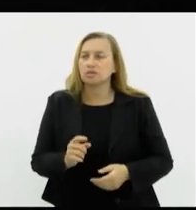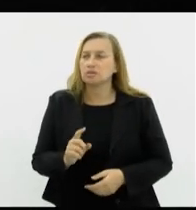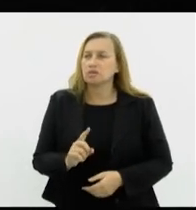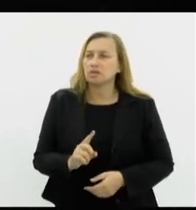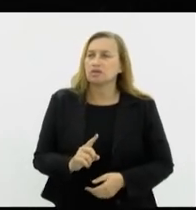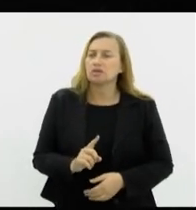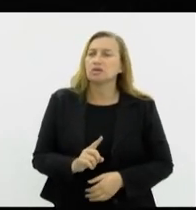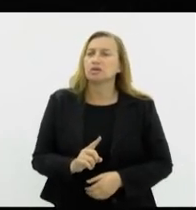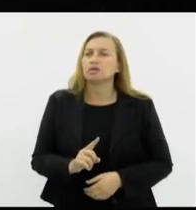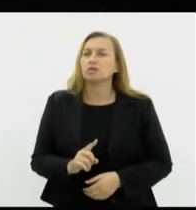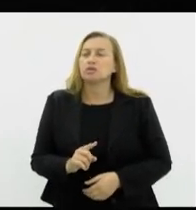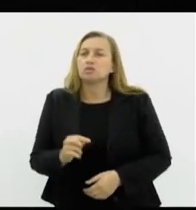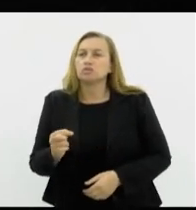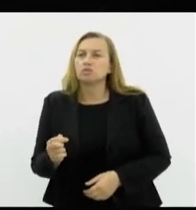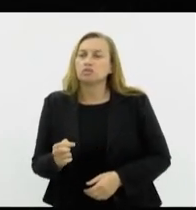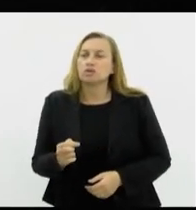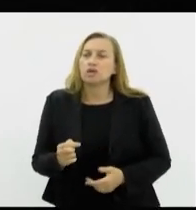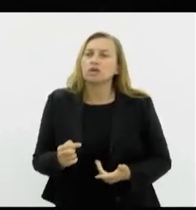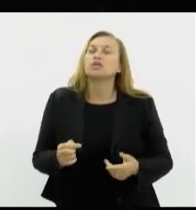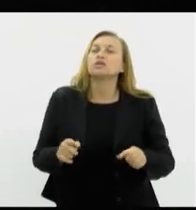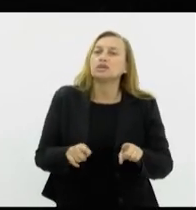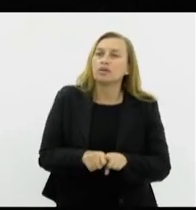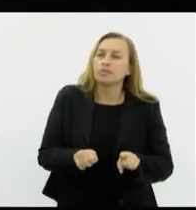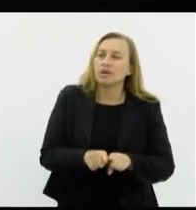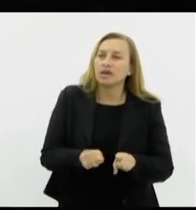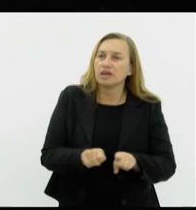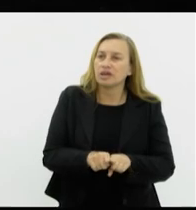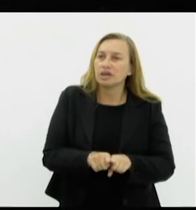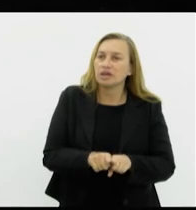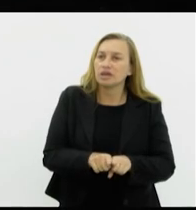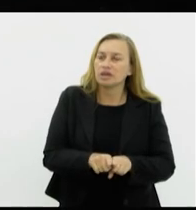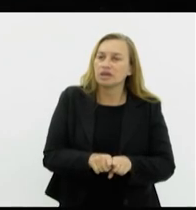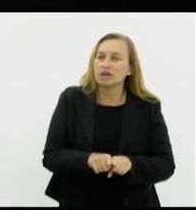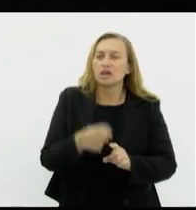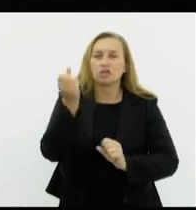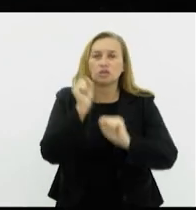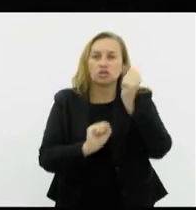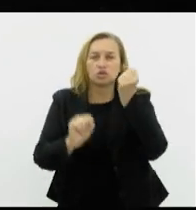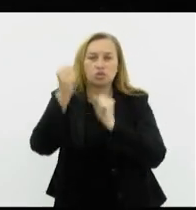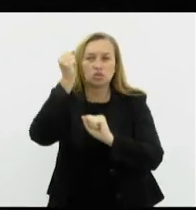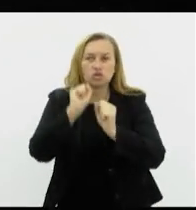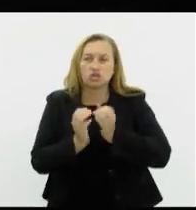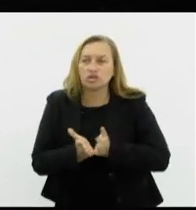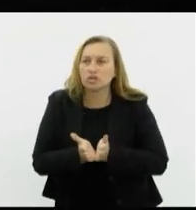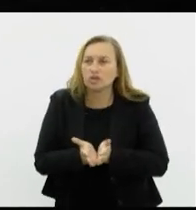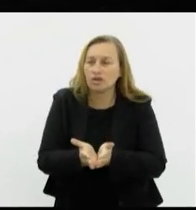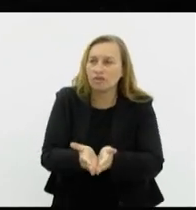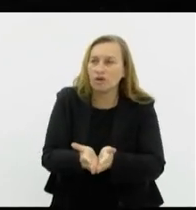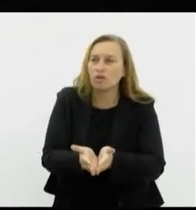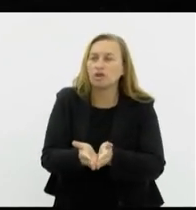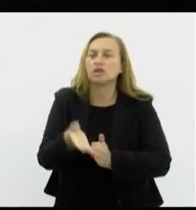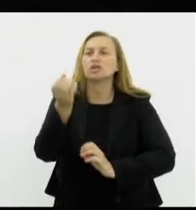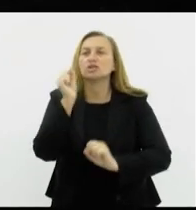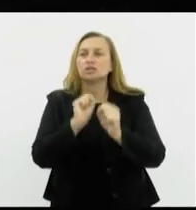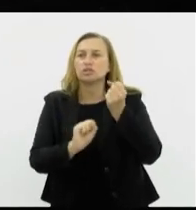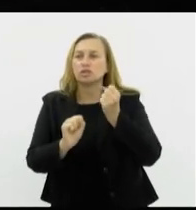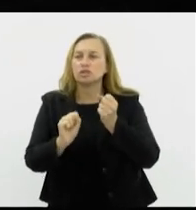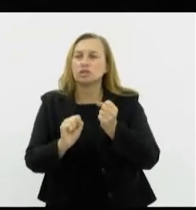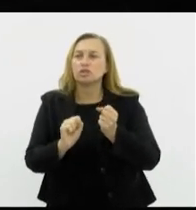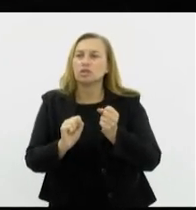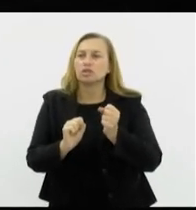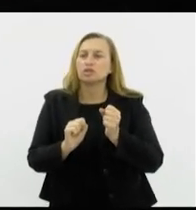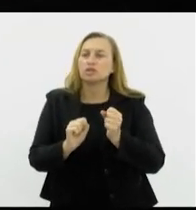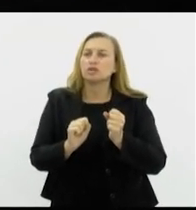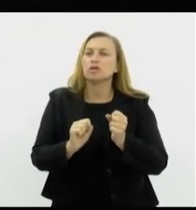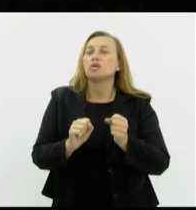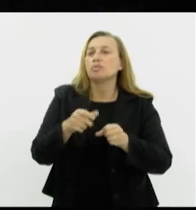importante do que isso, a recuperação da nossa indústria naval, a recuperação da nossa cadeia produtiva